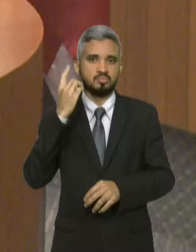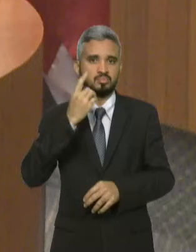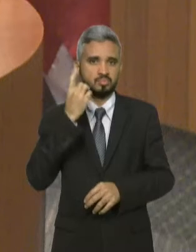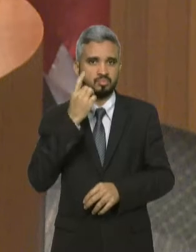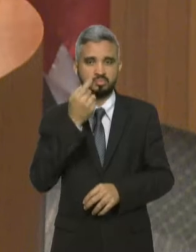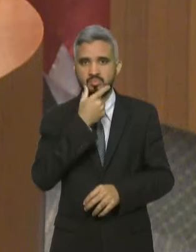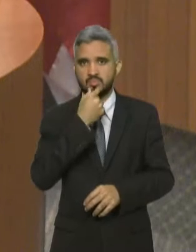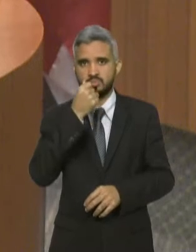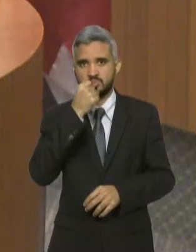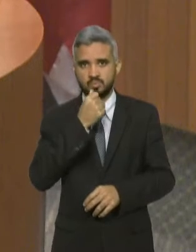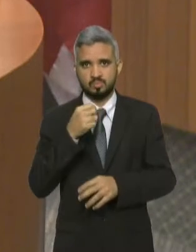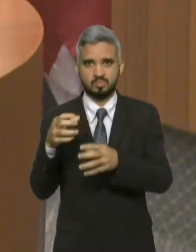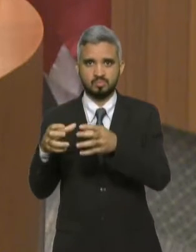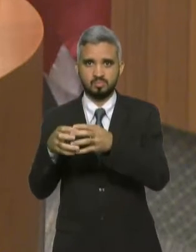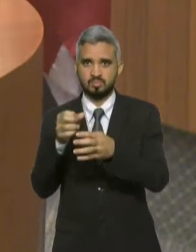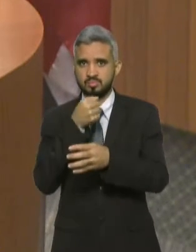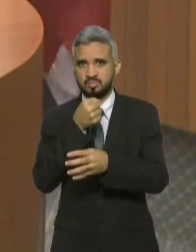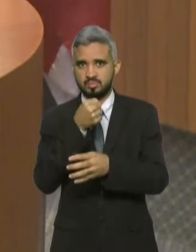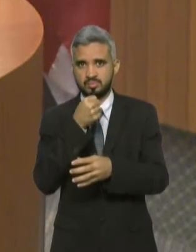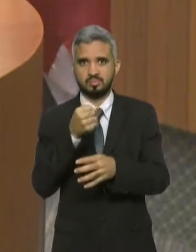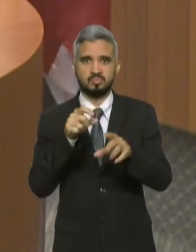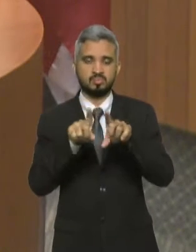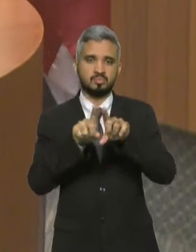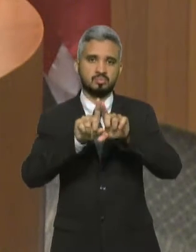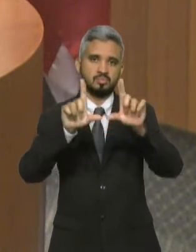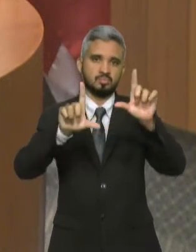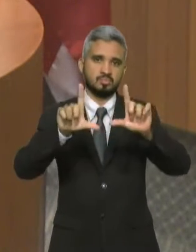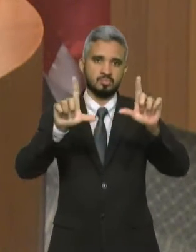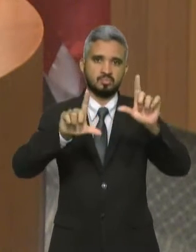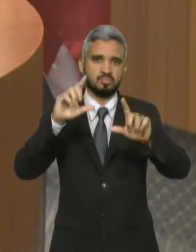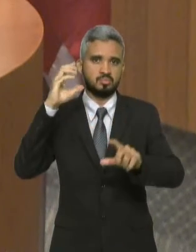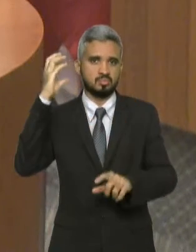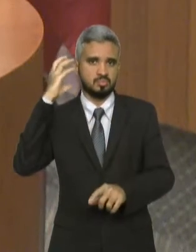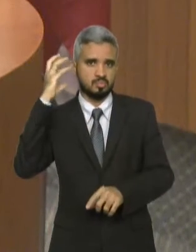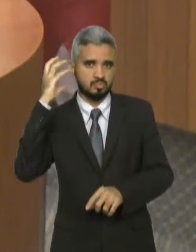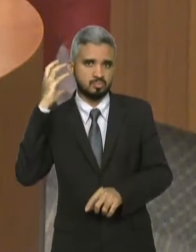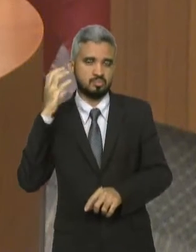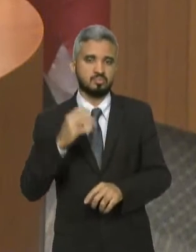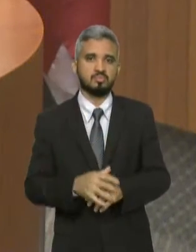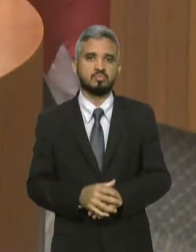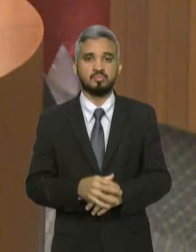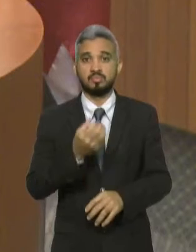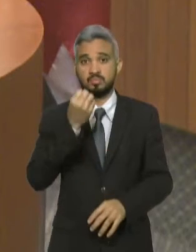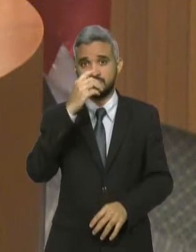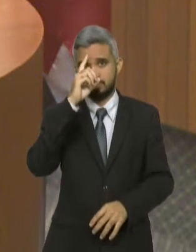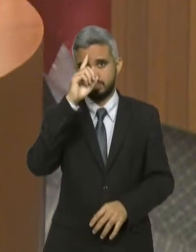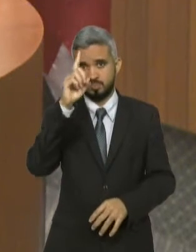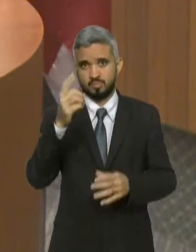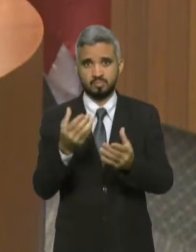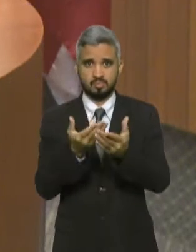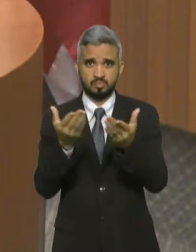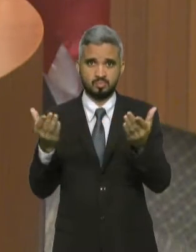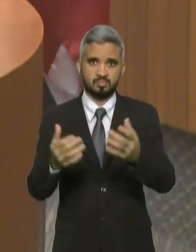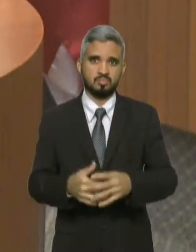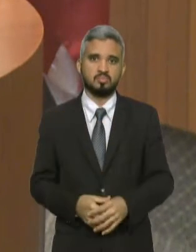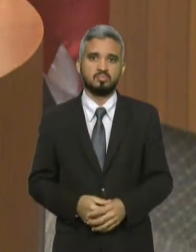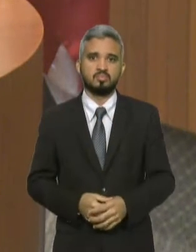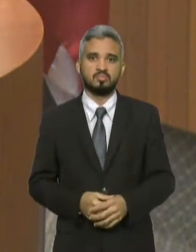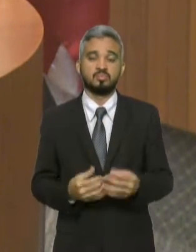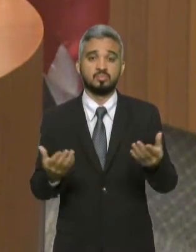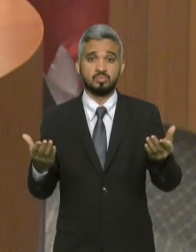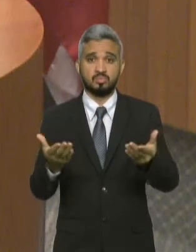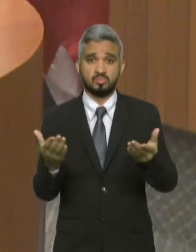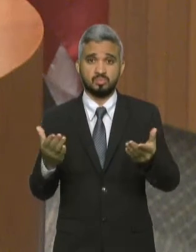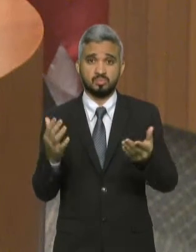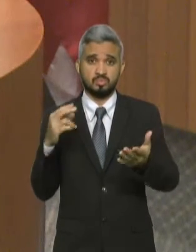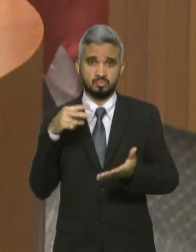sociais que nos acompanham nesse momento, cordial bom dia. Ocupo mais uma vez a tribuna dessa casa,